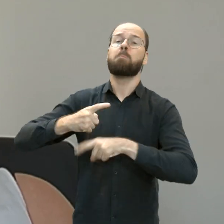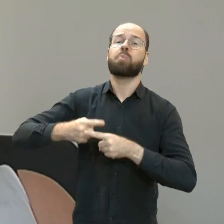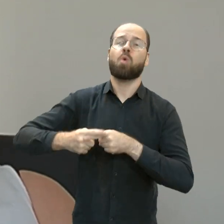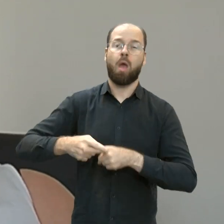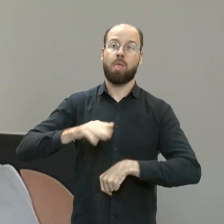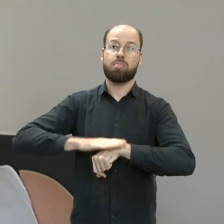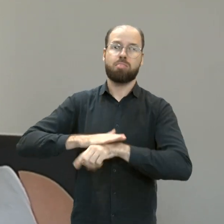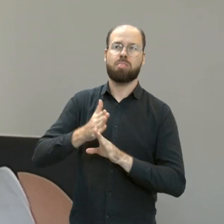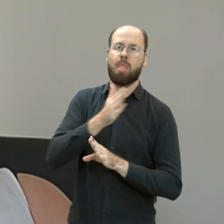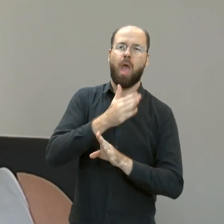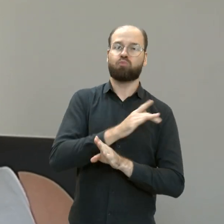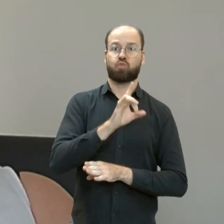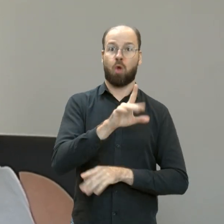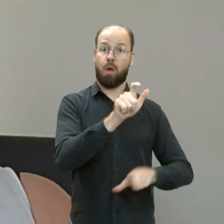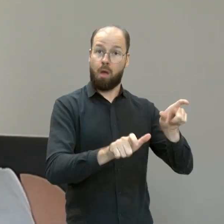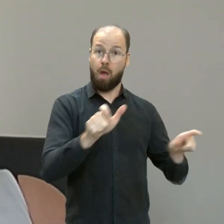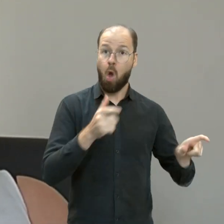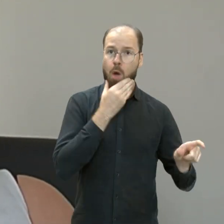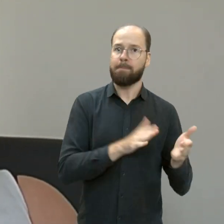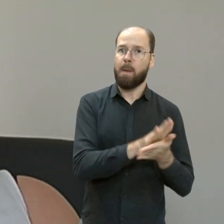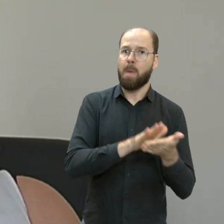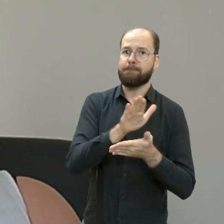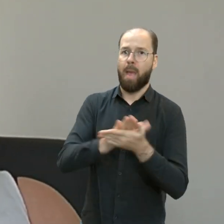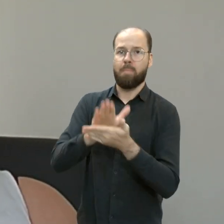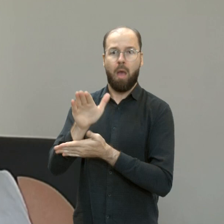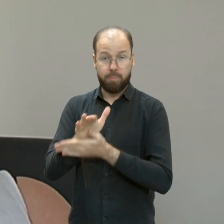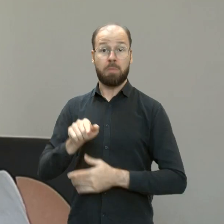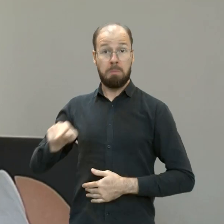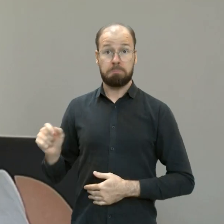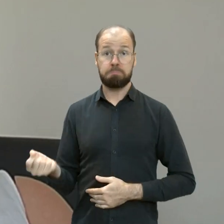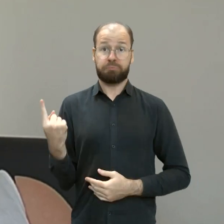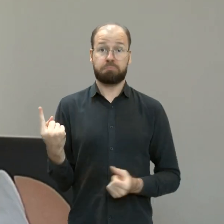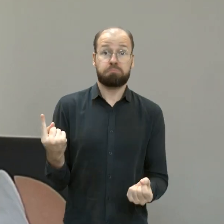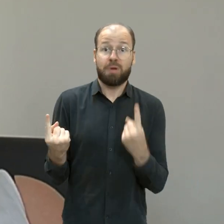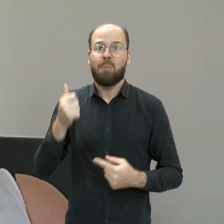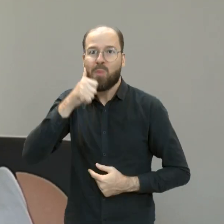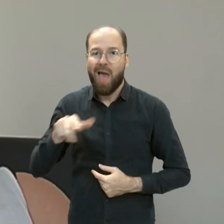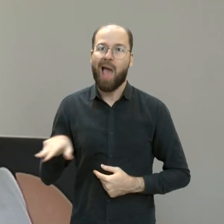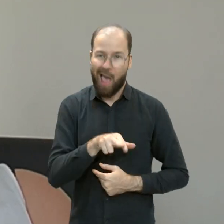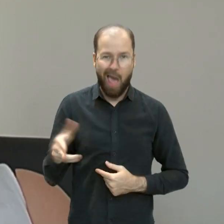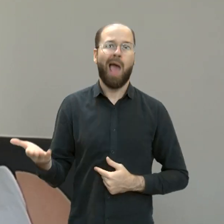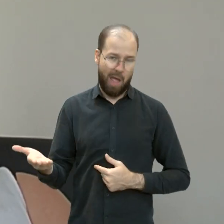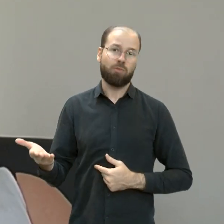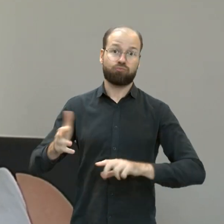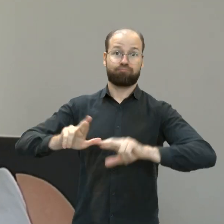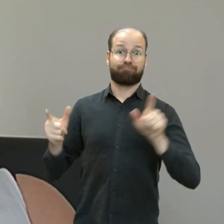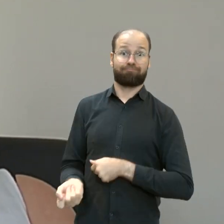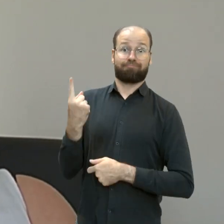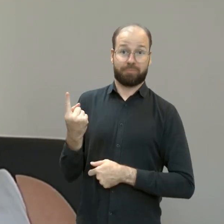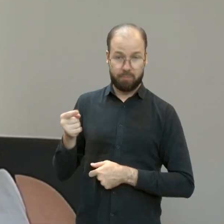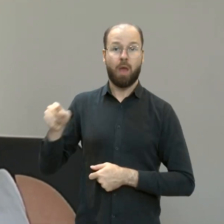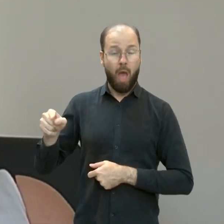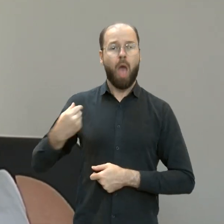publicavam. E, na verdade, quando ela publica Coroa de Lírios, que é o seu primeiro livro, ela ainda era praticamente